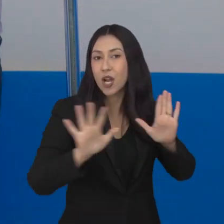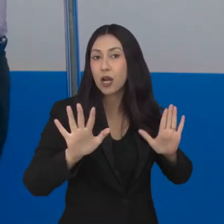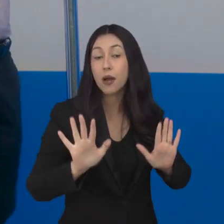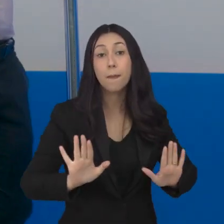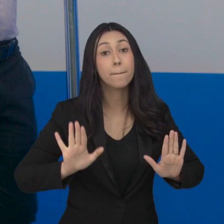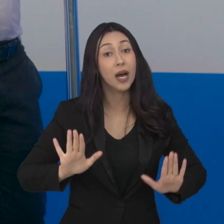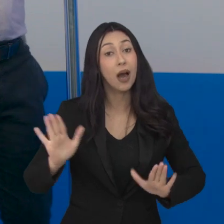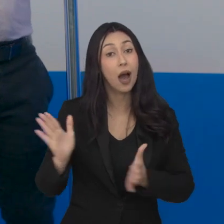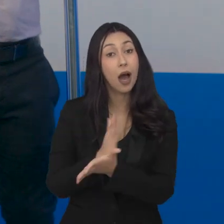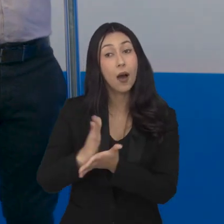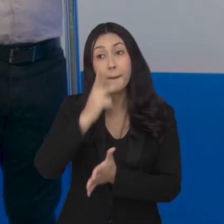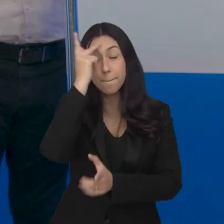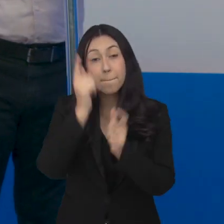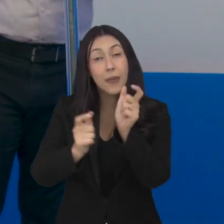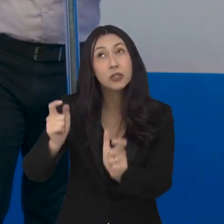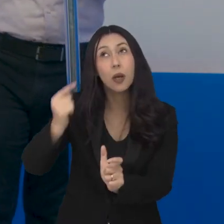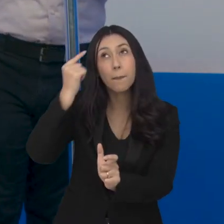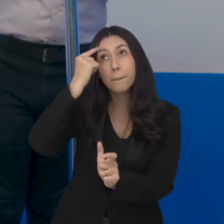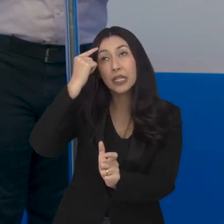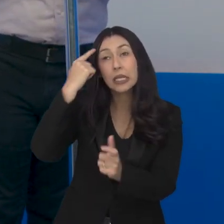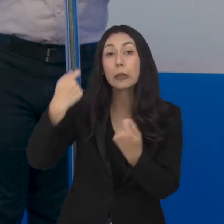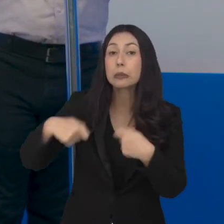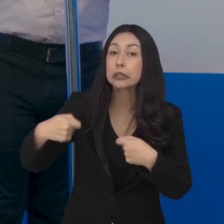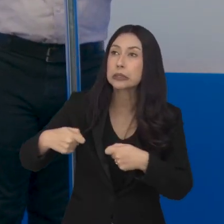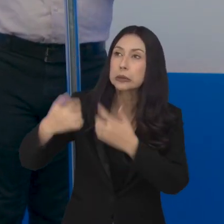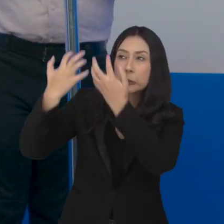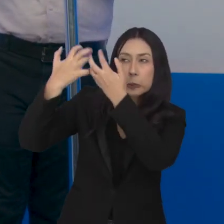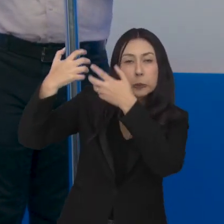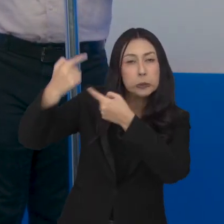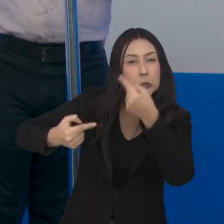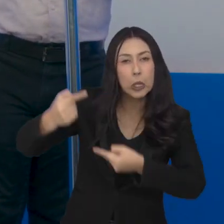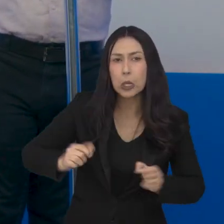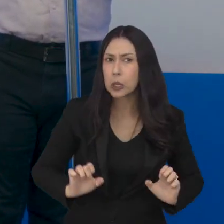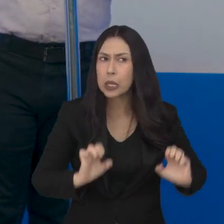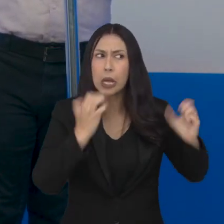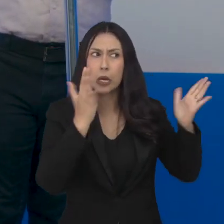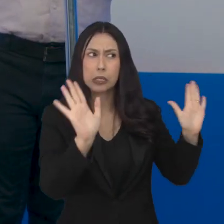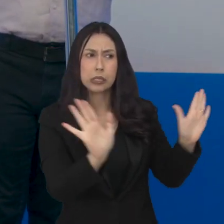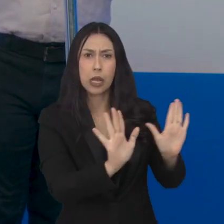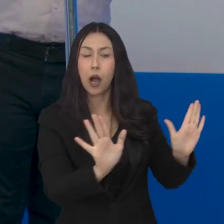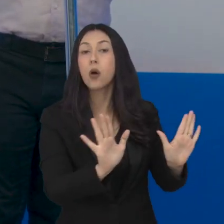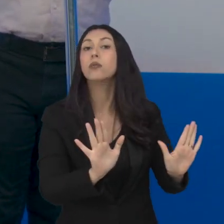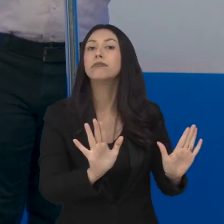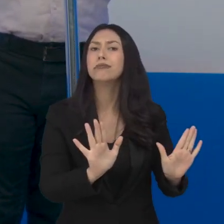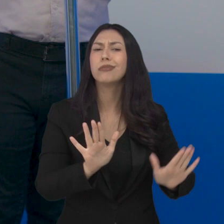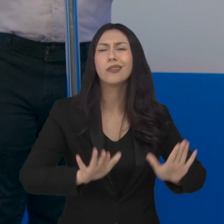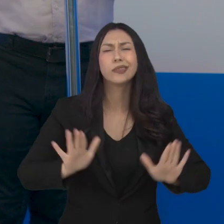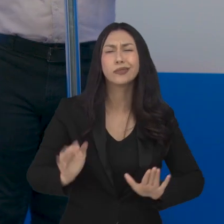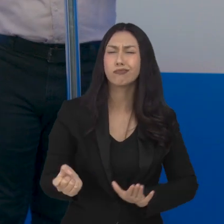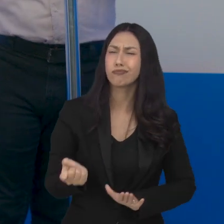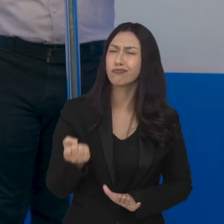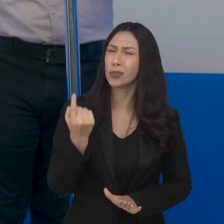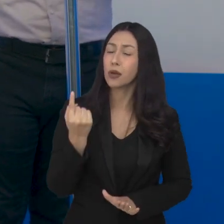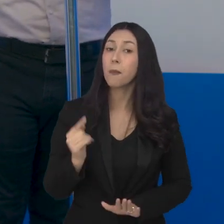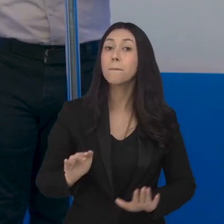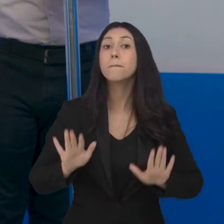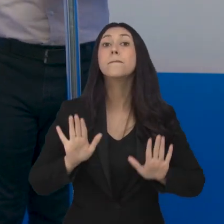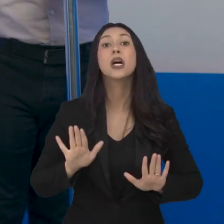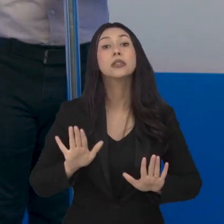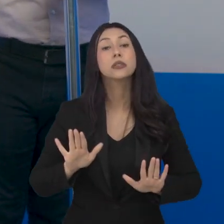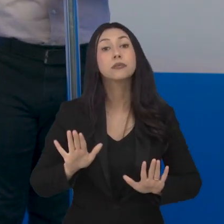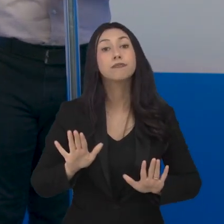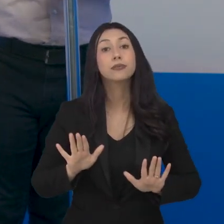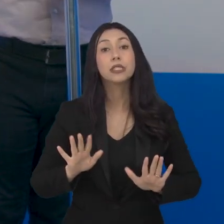essa data precisa de mais diálogo e reflexão e não deve ser comemorada. Essa posição pode parecer estranha no começo,